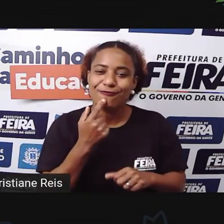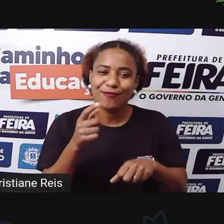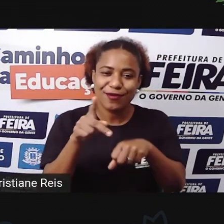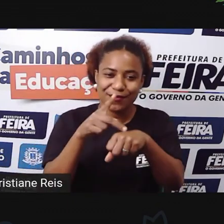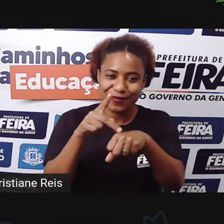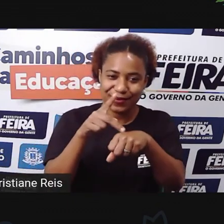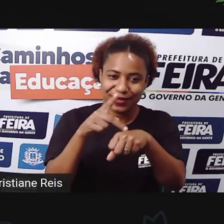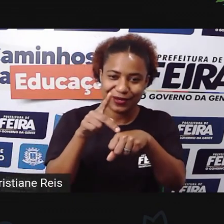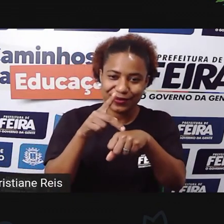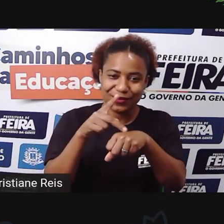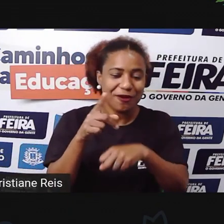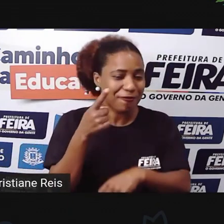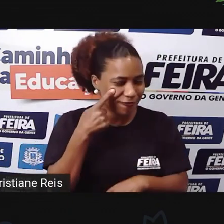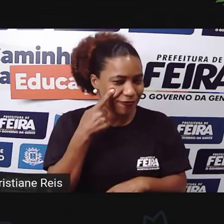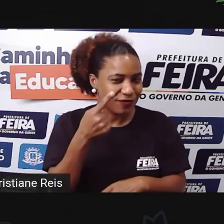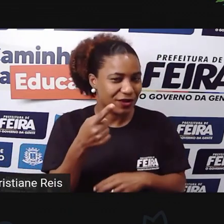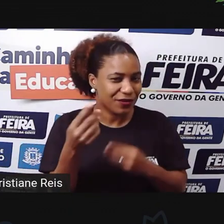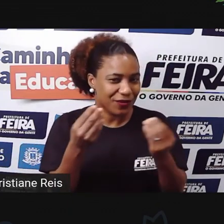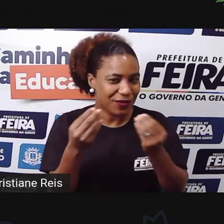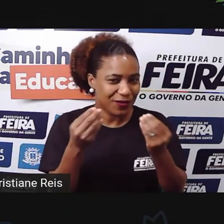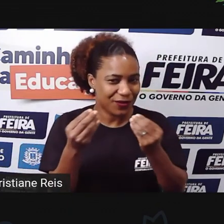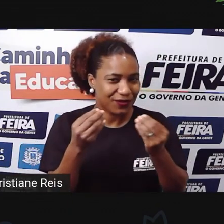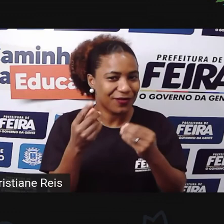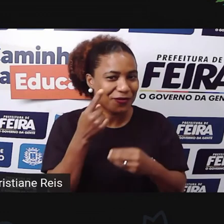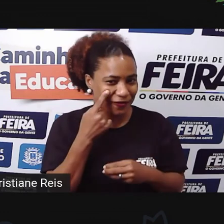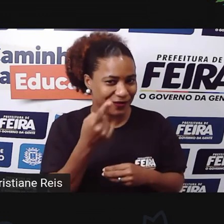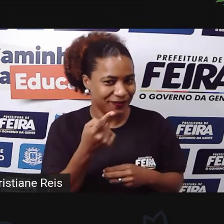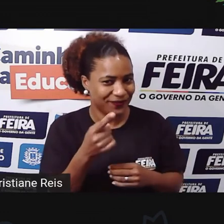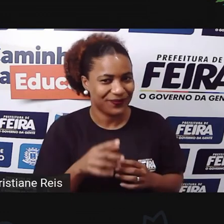só para vocês verem, né? Só um minutinho.